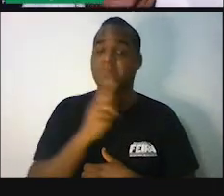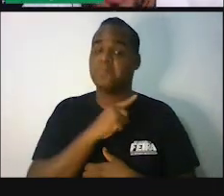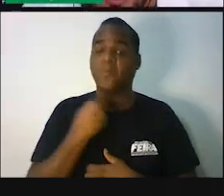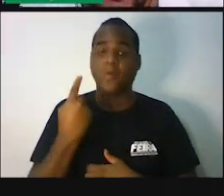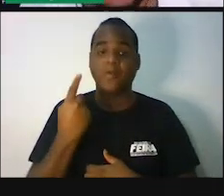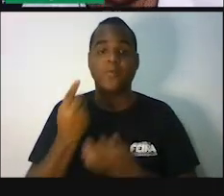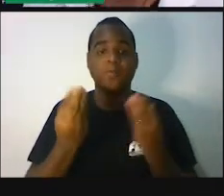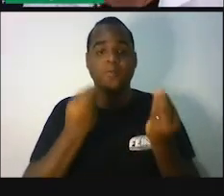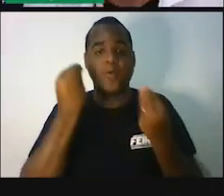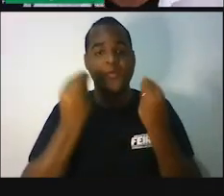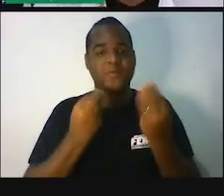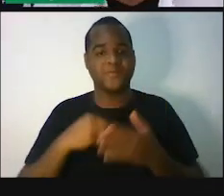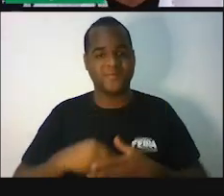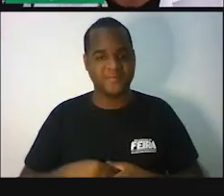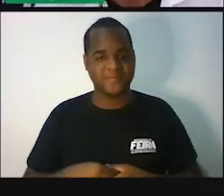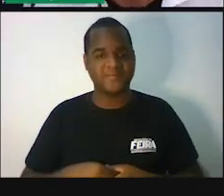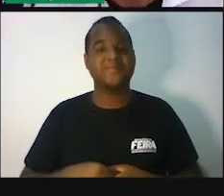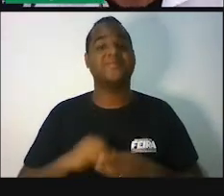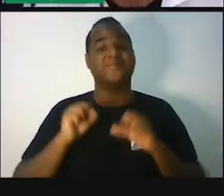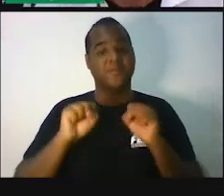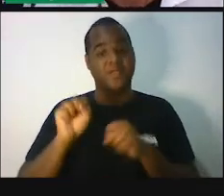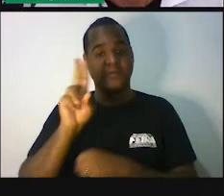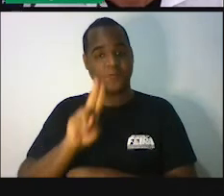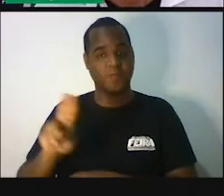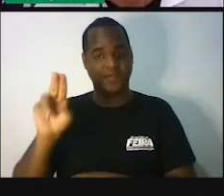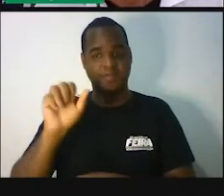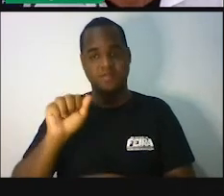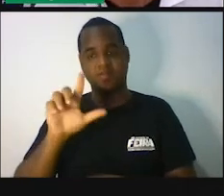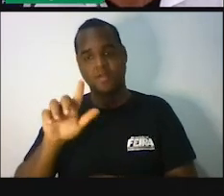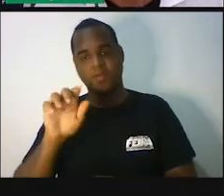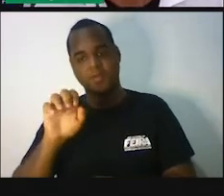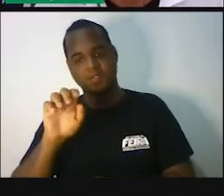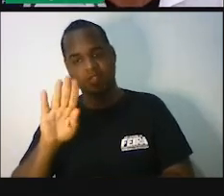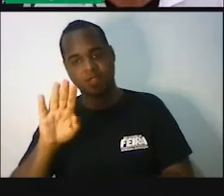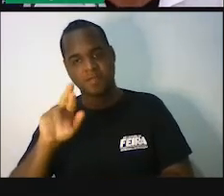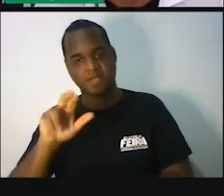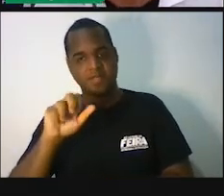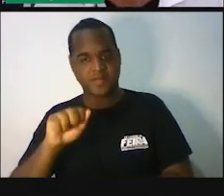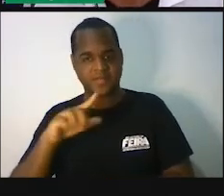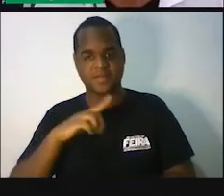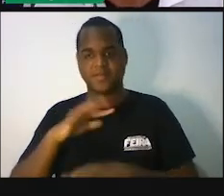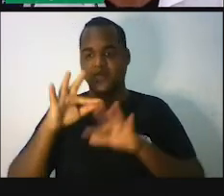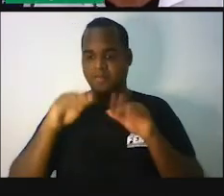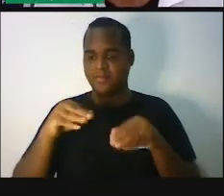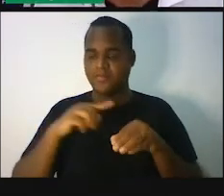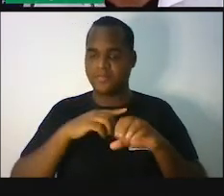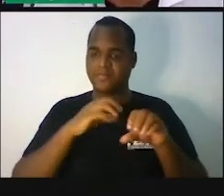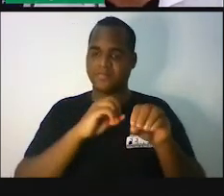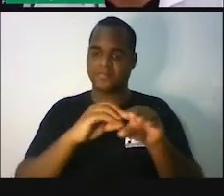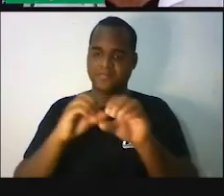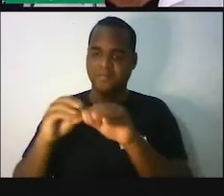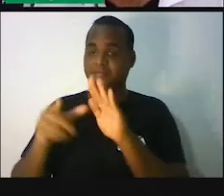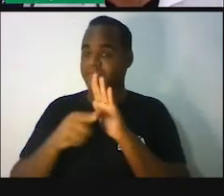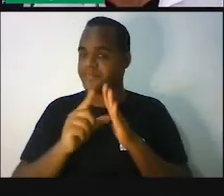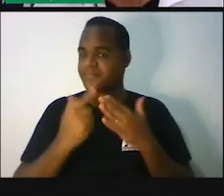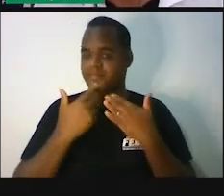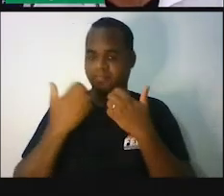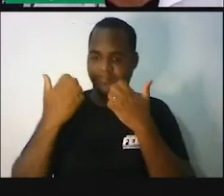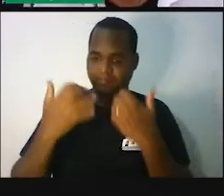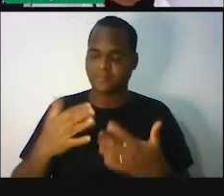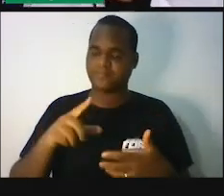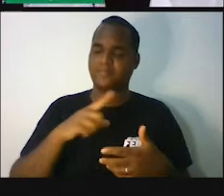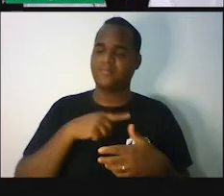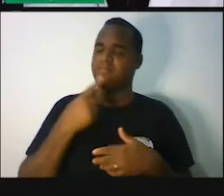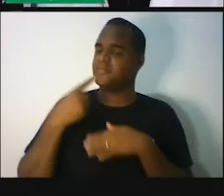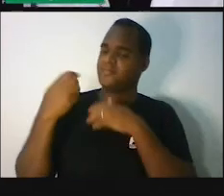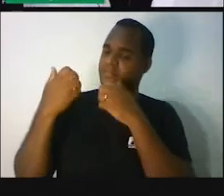morreu usando álgebra? Na última aula, eu falei, na aula anterior a essa, eu falei para você